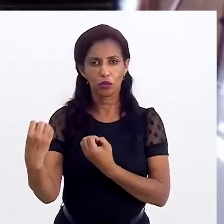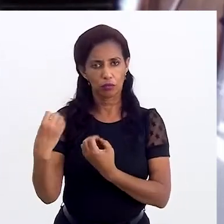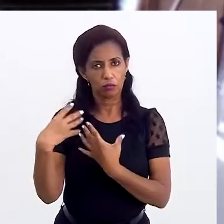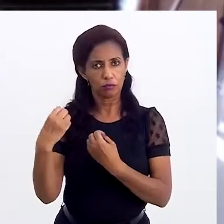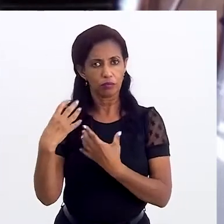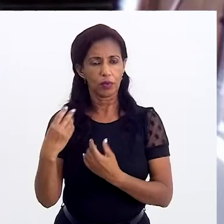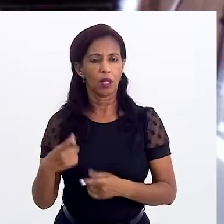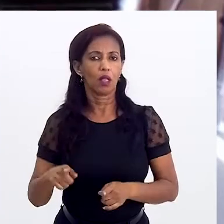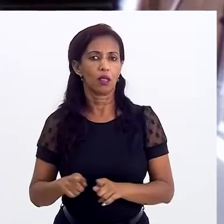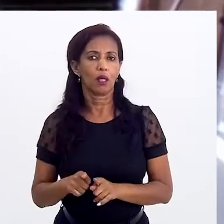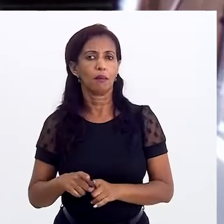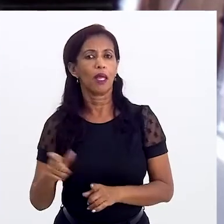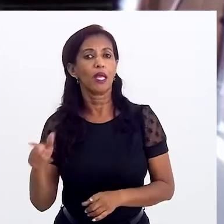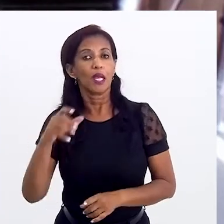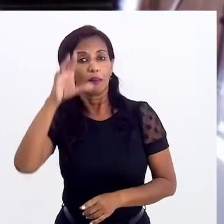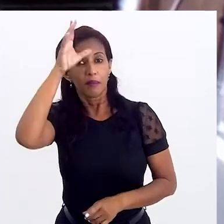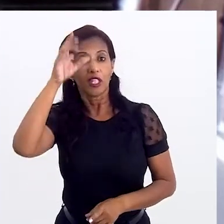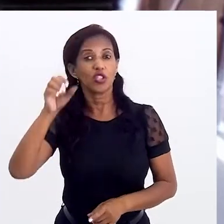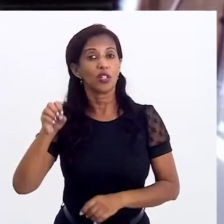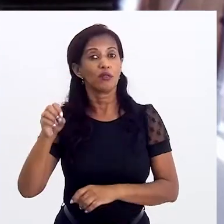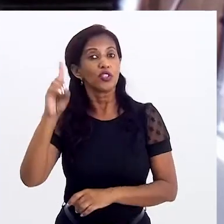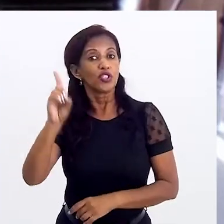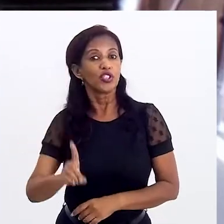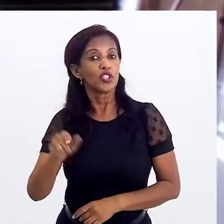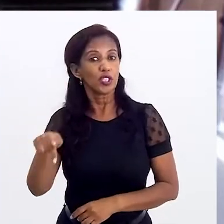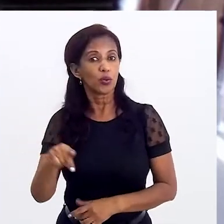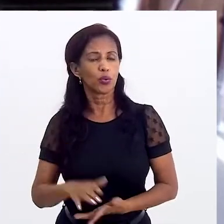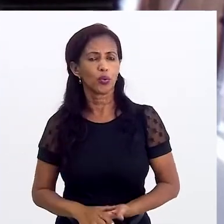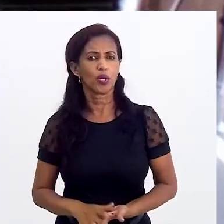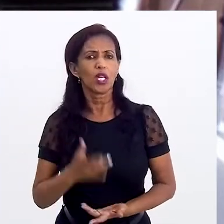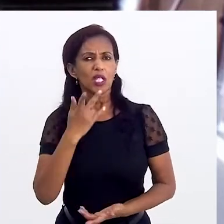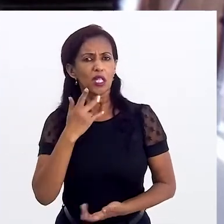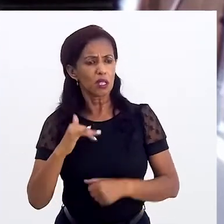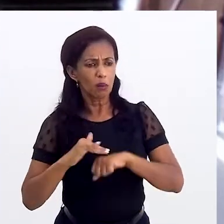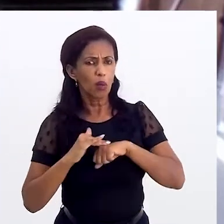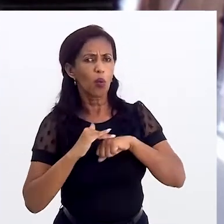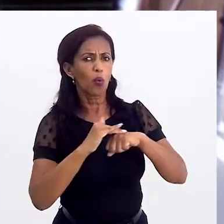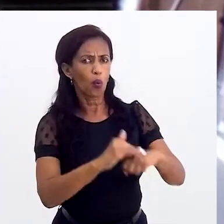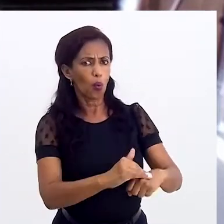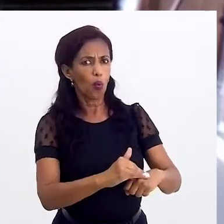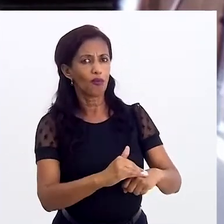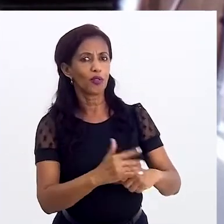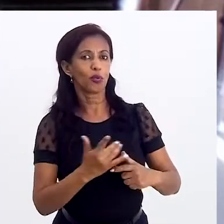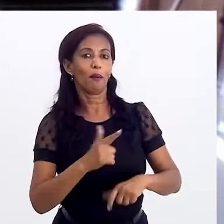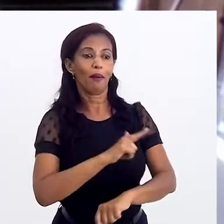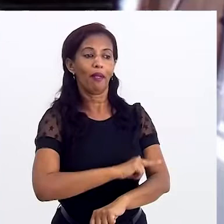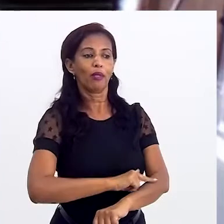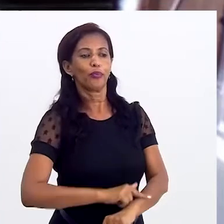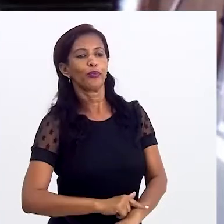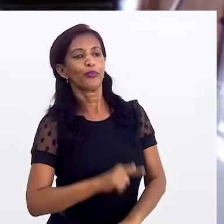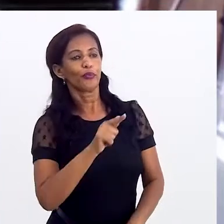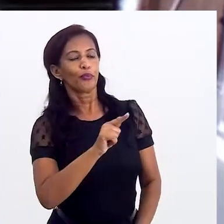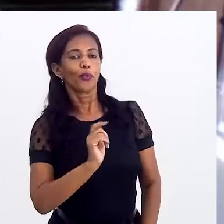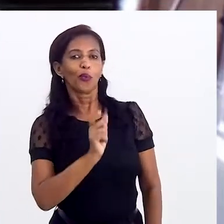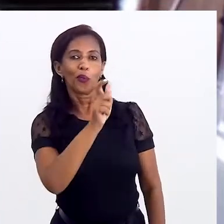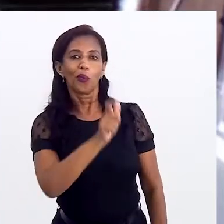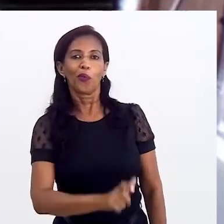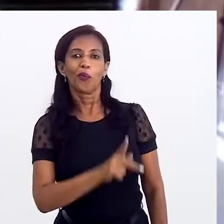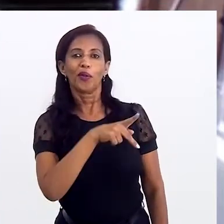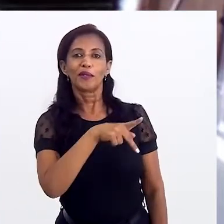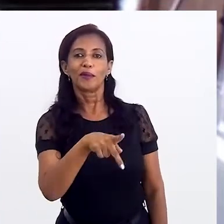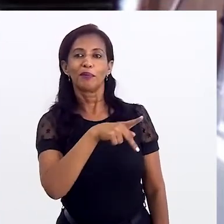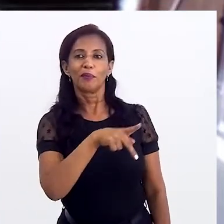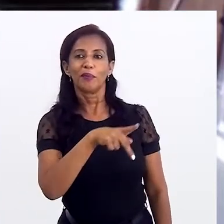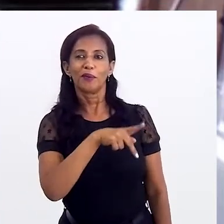importante na educação no sul do Brasil, ela foi diretora do ensino secundário, que também teve uma conversa um pouco mais elegante com esse